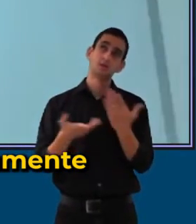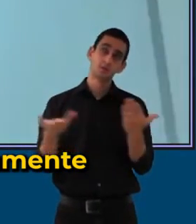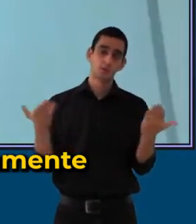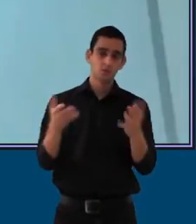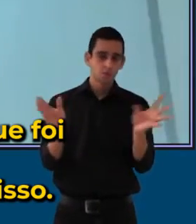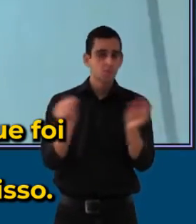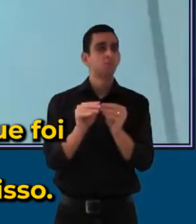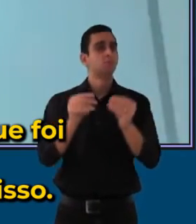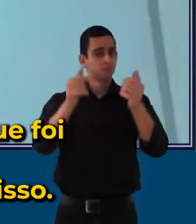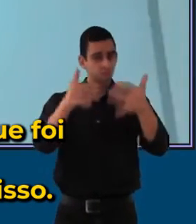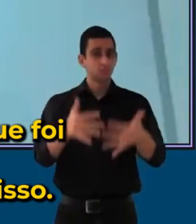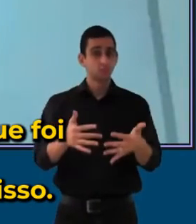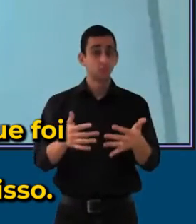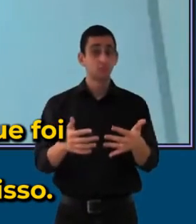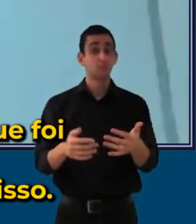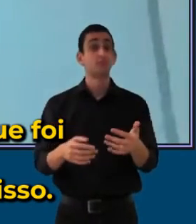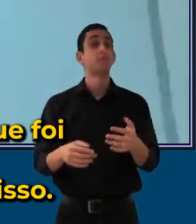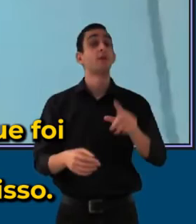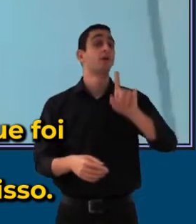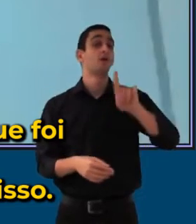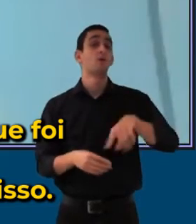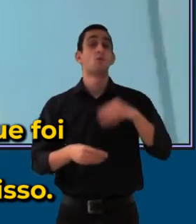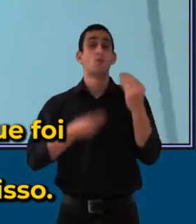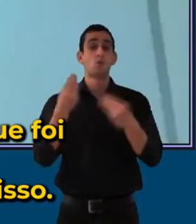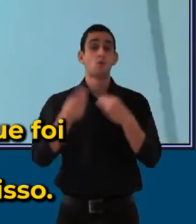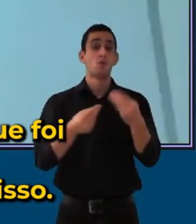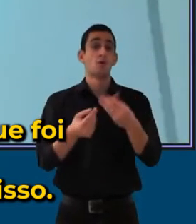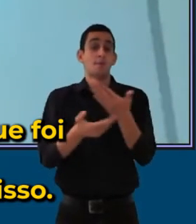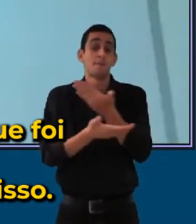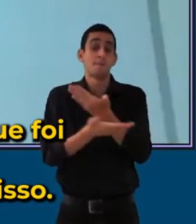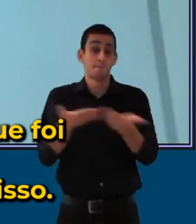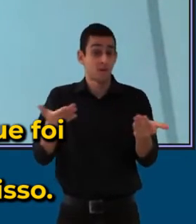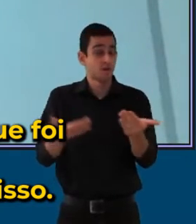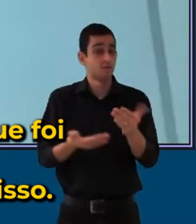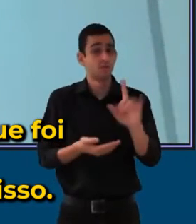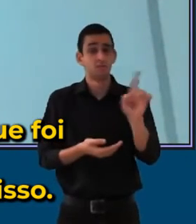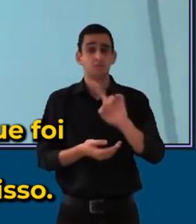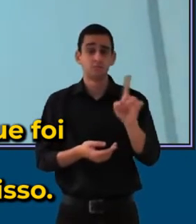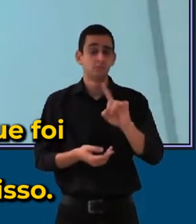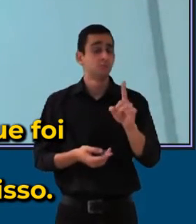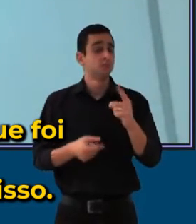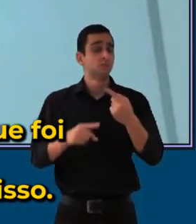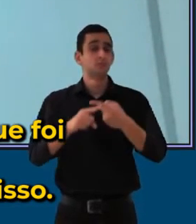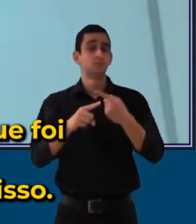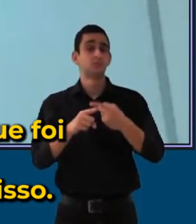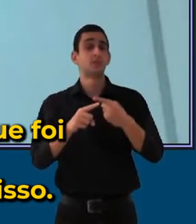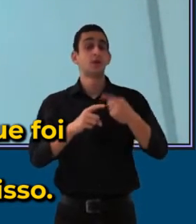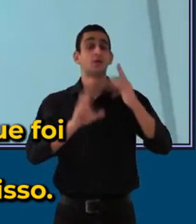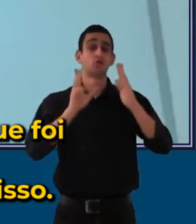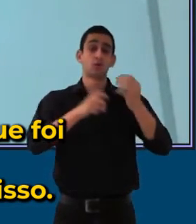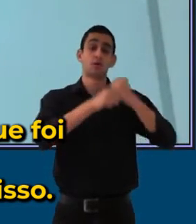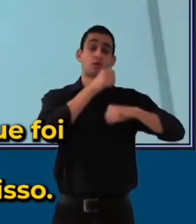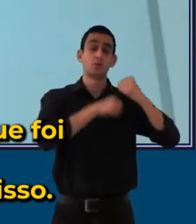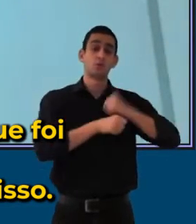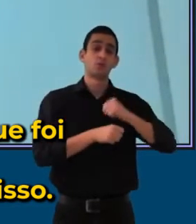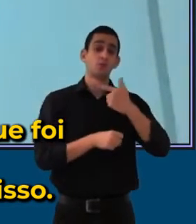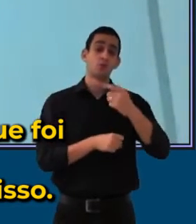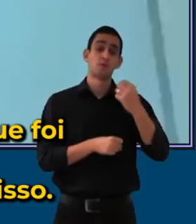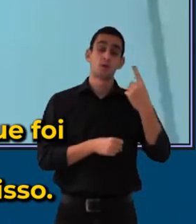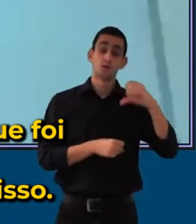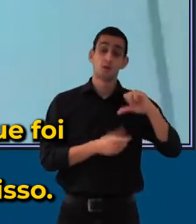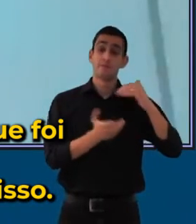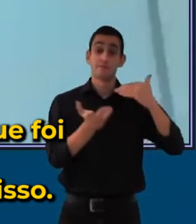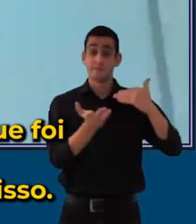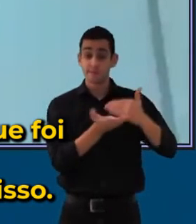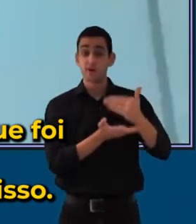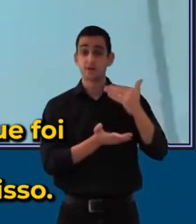é exatamente isso. Então, só a gente não perder o conteúdo que foi colocado em 2019, né, que na